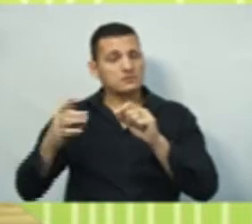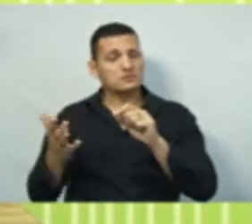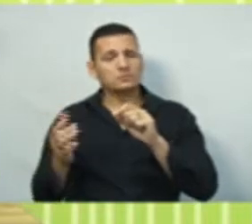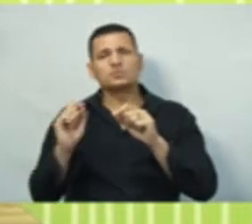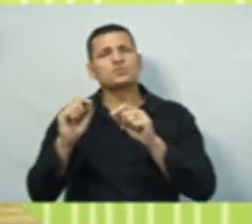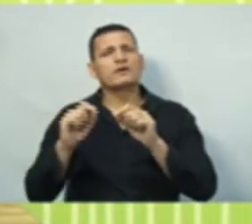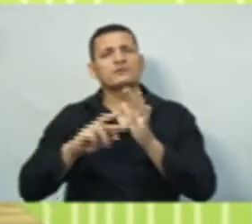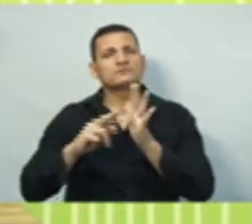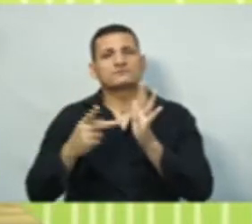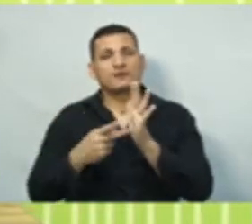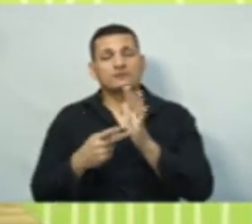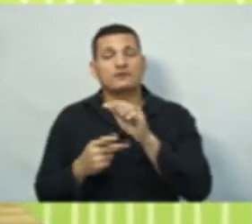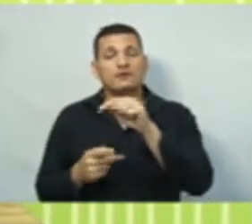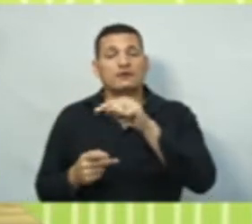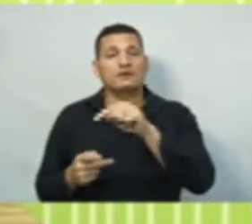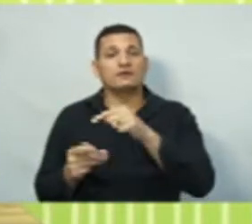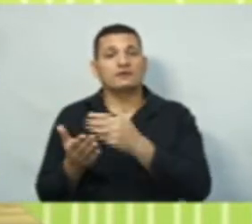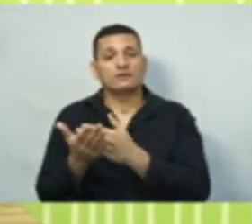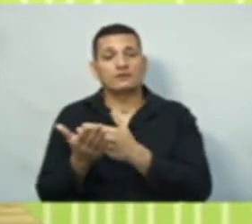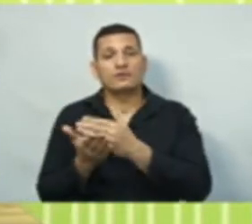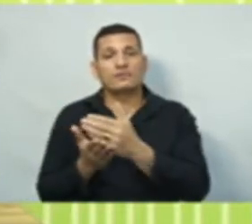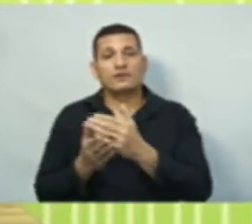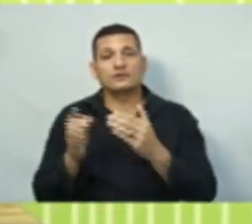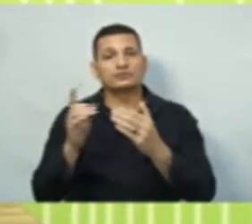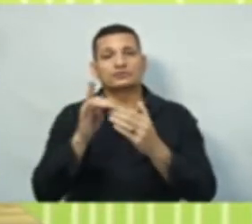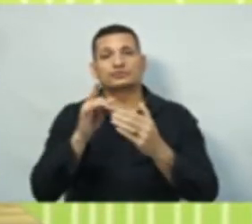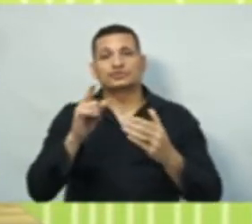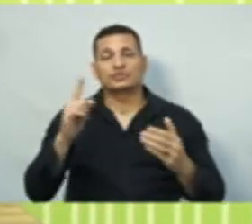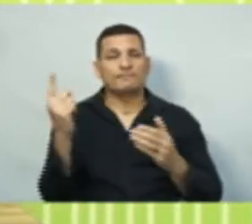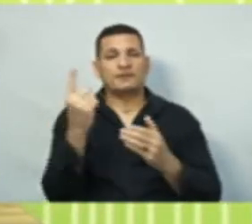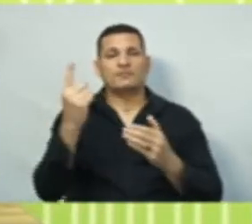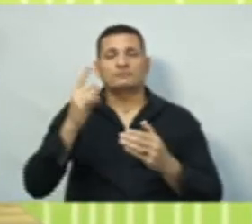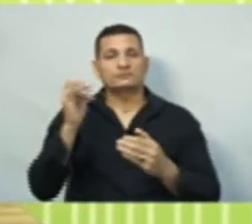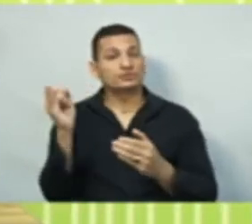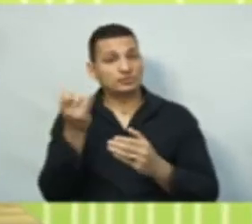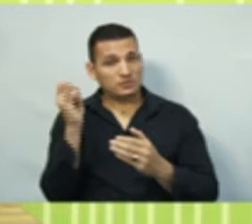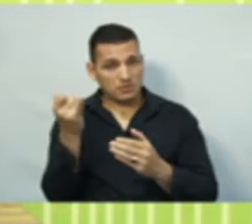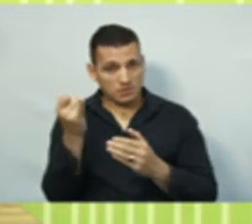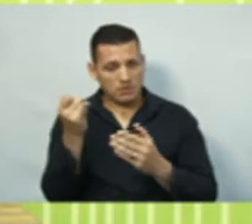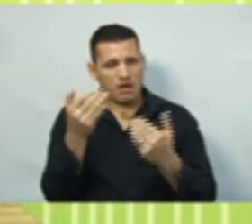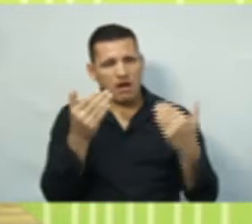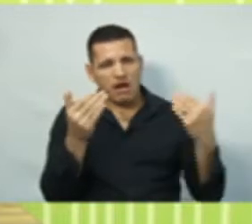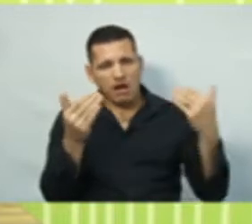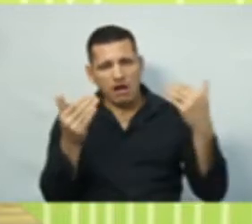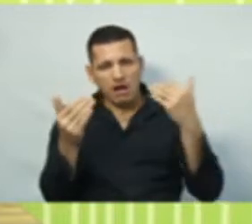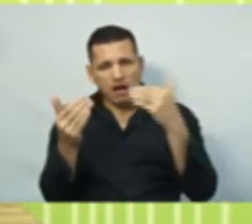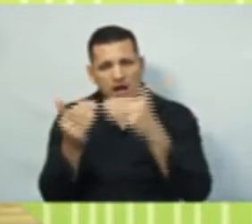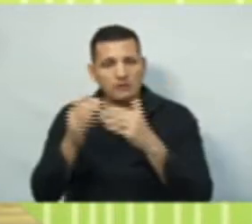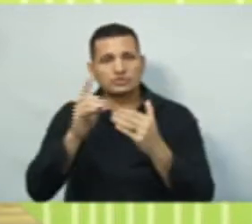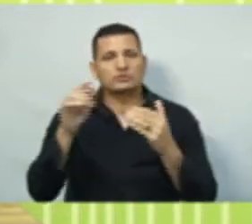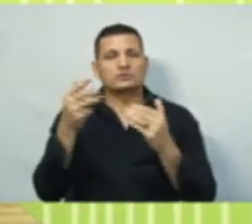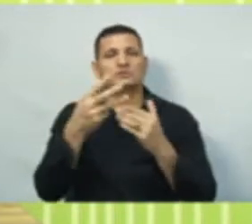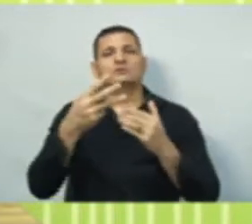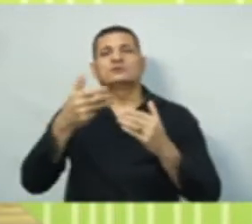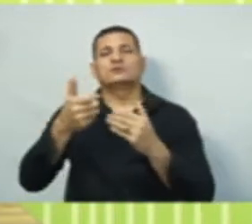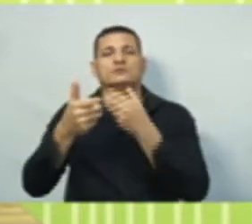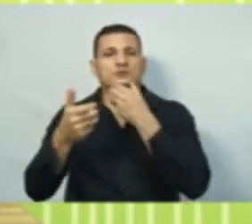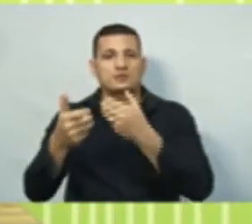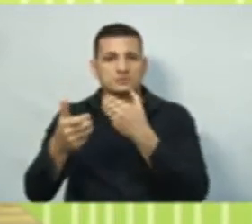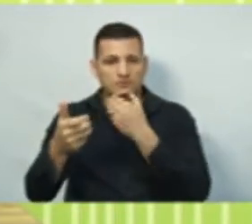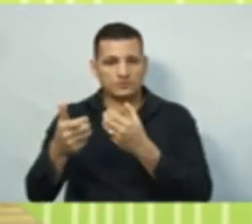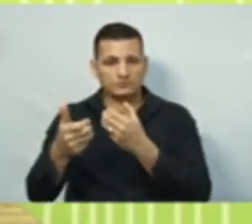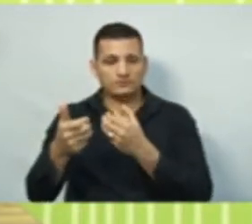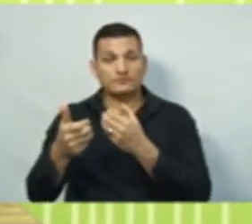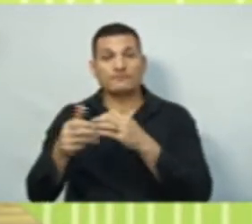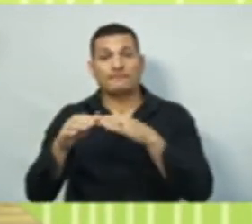também. Ele começa no dia 1º de janeiro e encerra no dia 31 de dezembro. Então,